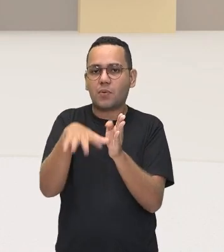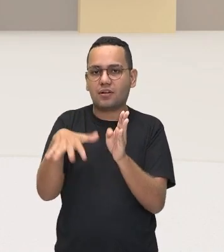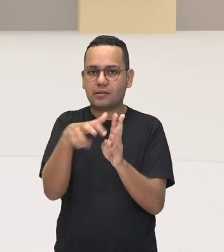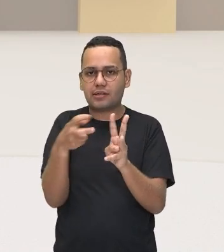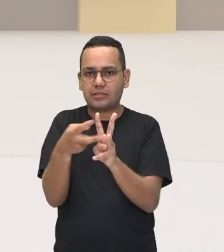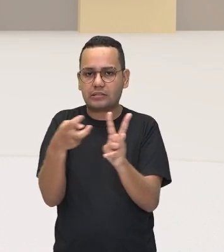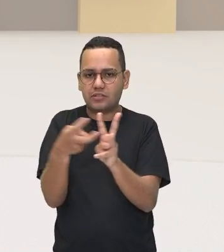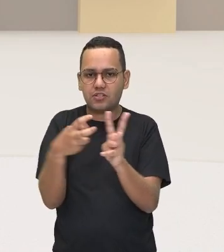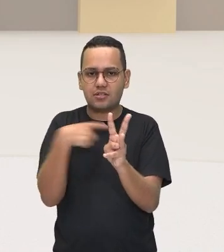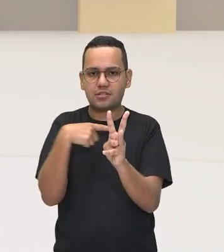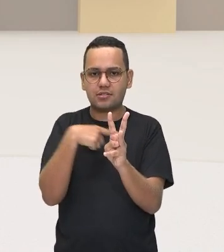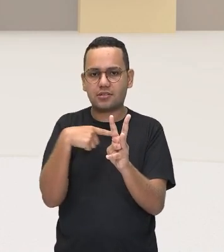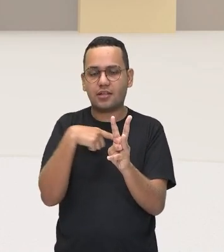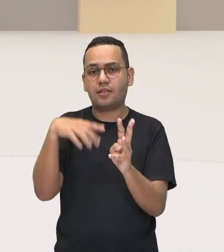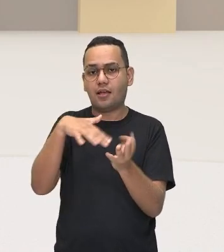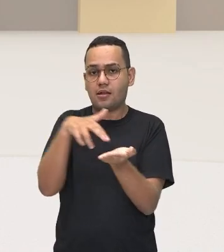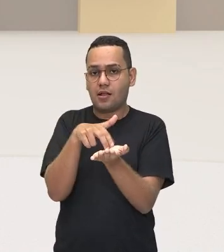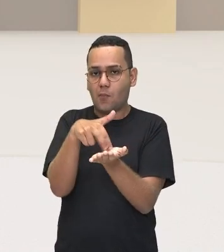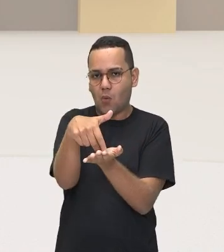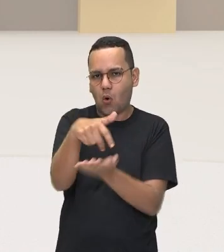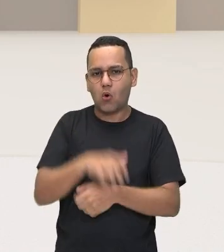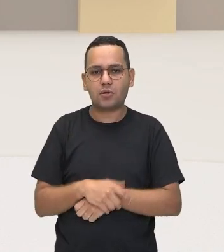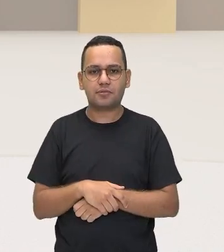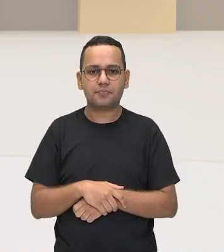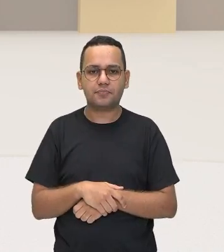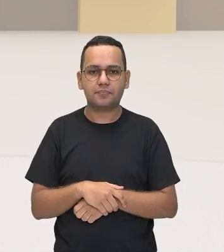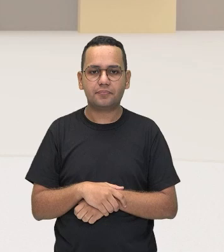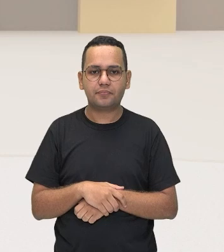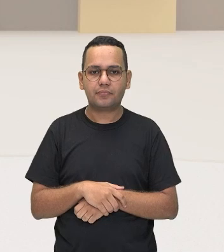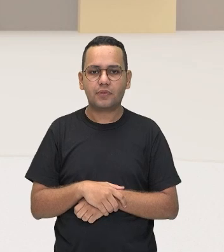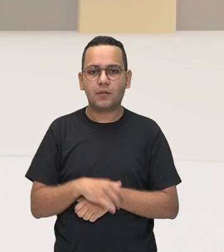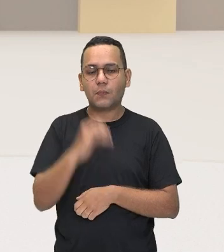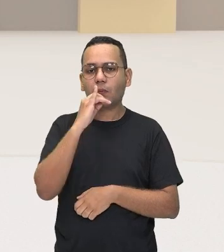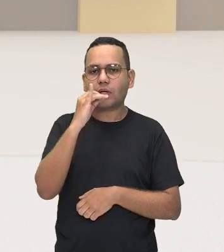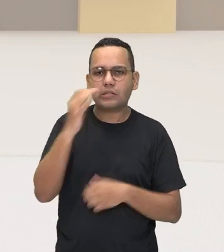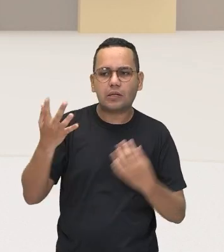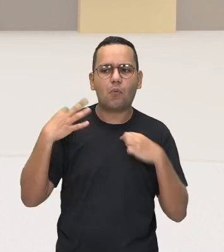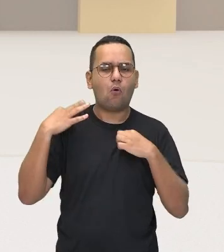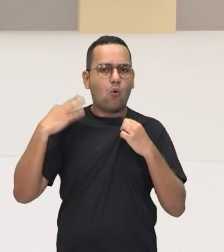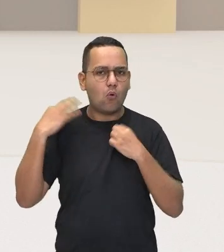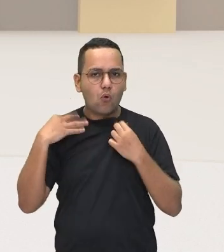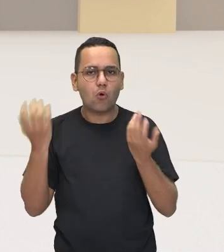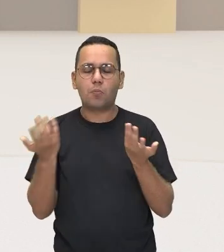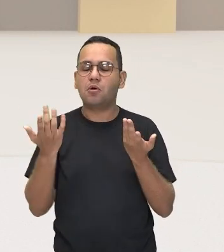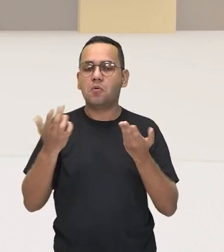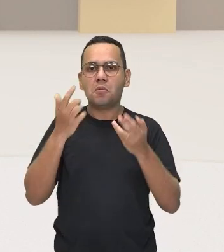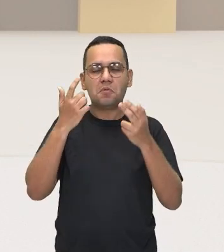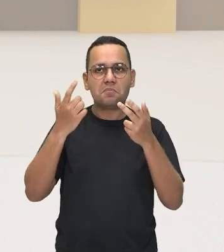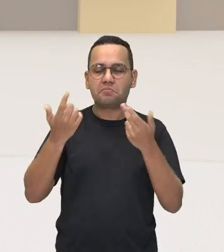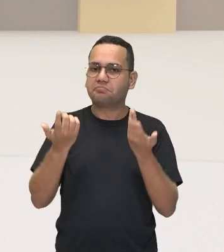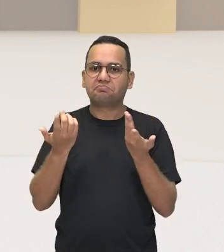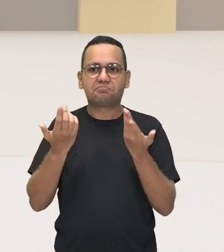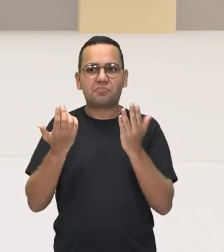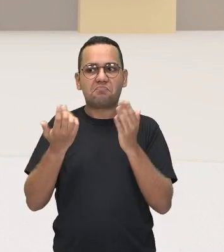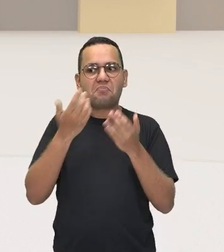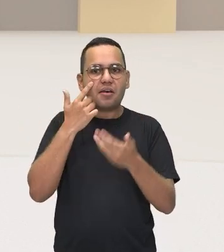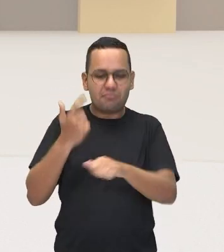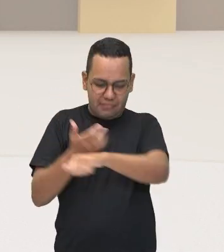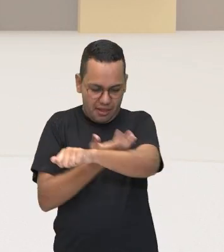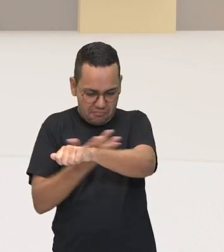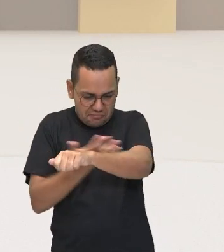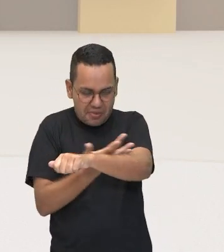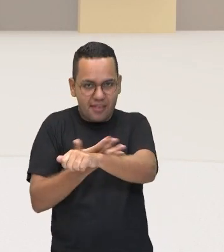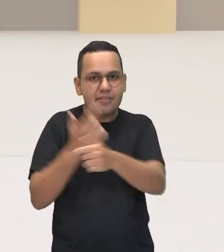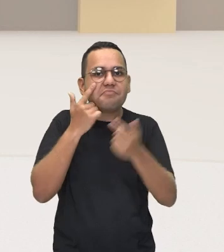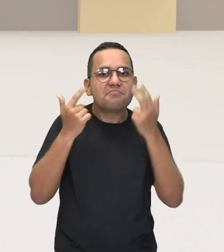consegue trazer para o mundo da moda. Os traçados, né, as pinturas corporais, as relações que eles fazem com os elementos da natureza,